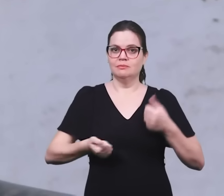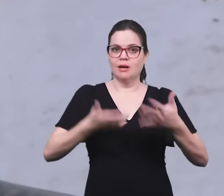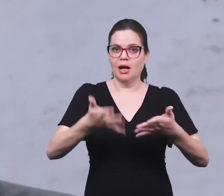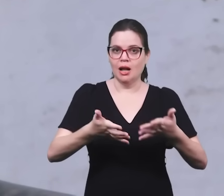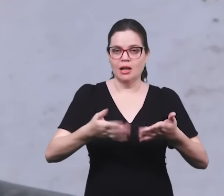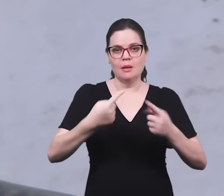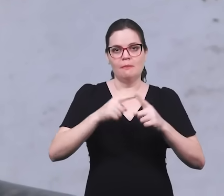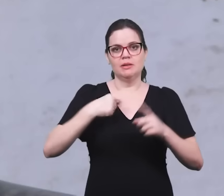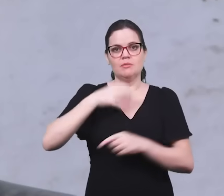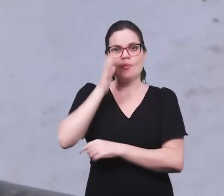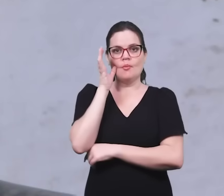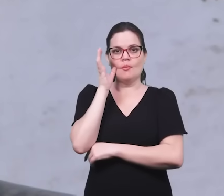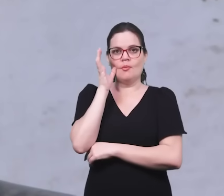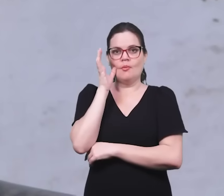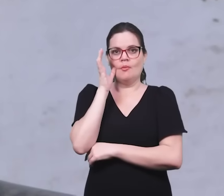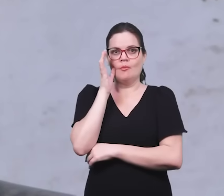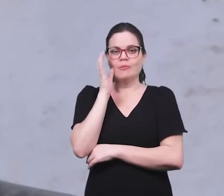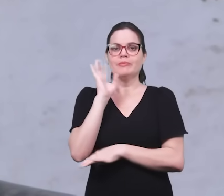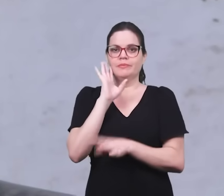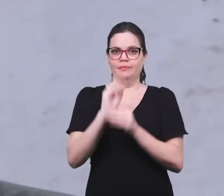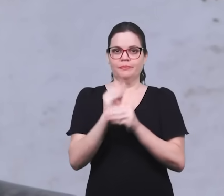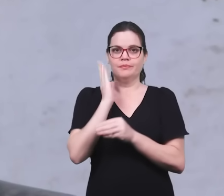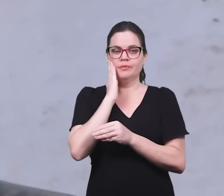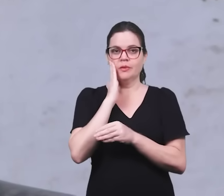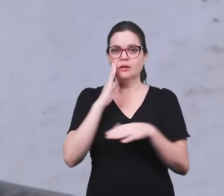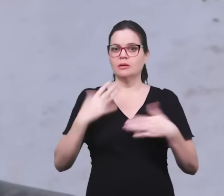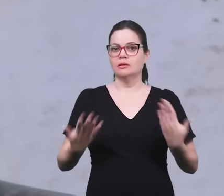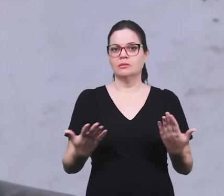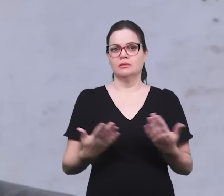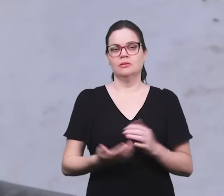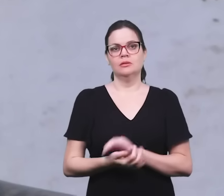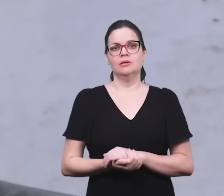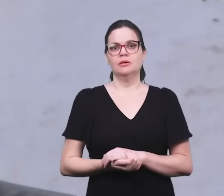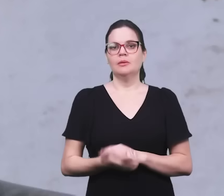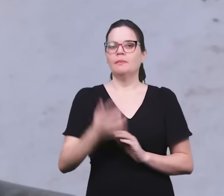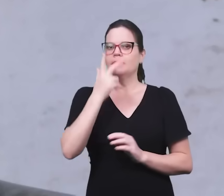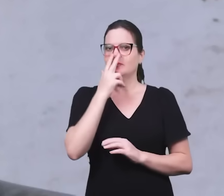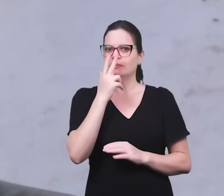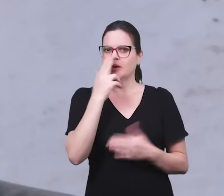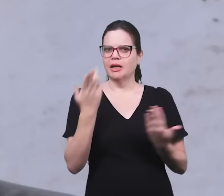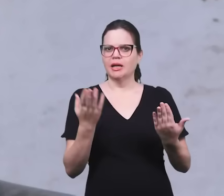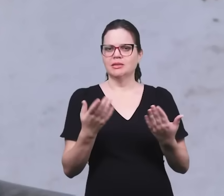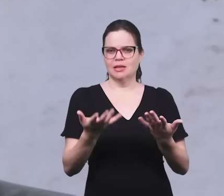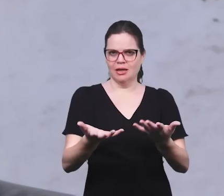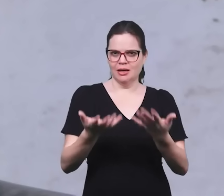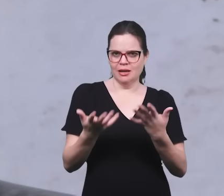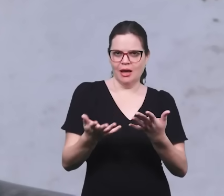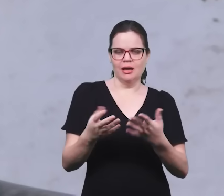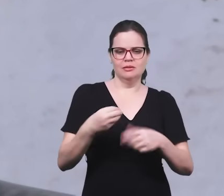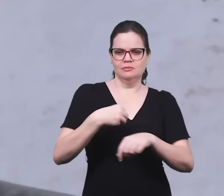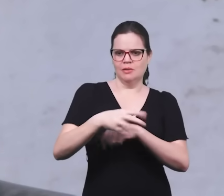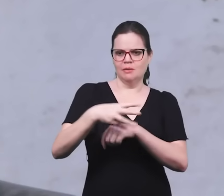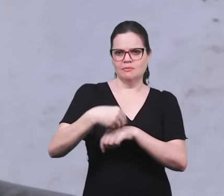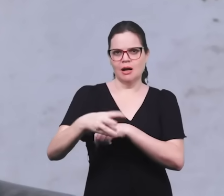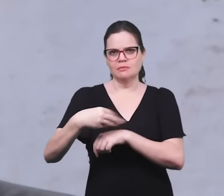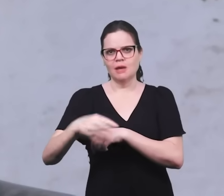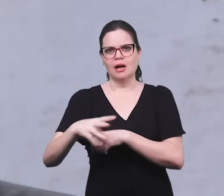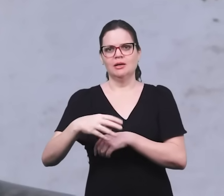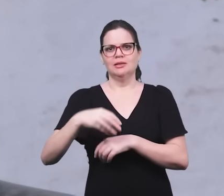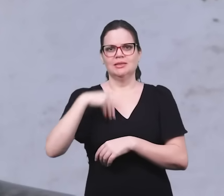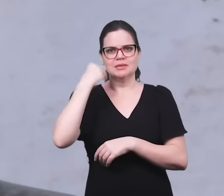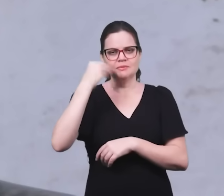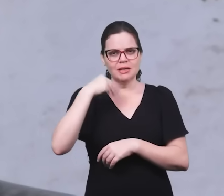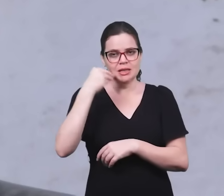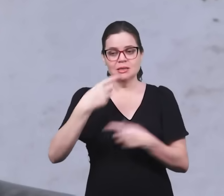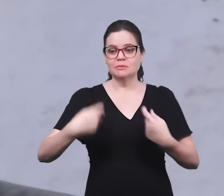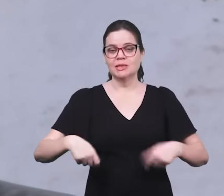fizeram. Dessa preocupação, né, pastor Guilherme, de transmitir aos filhos a experiência que eles tiveram, de levar